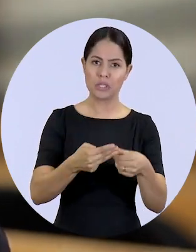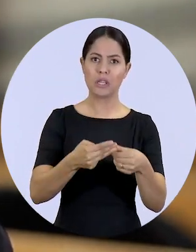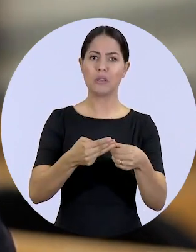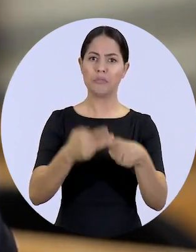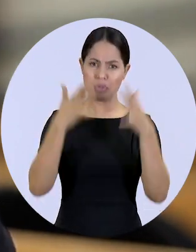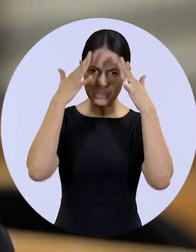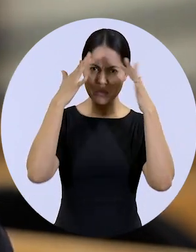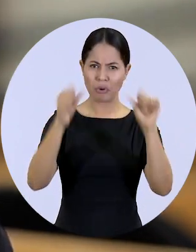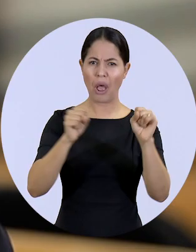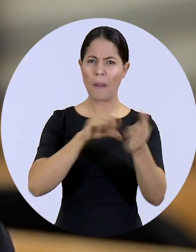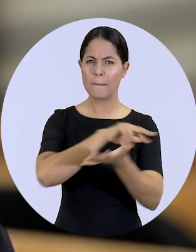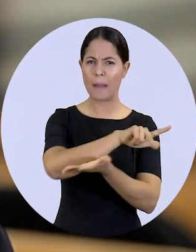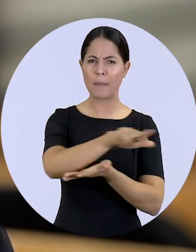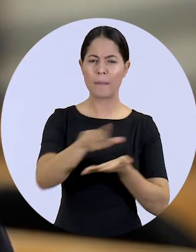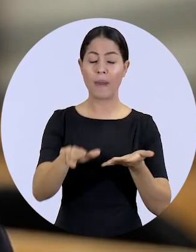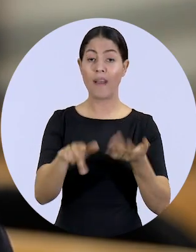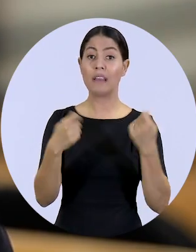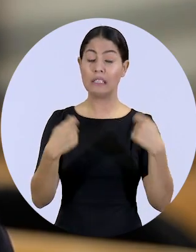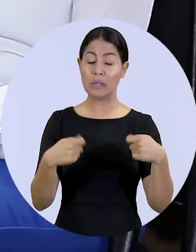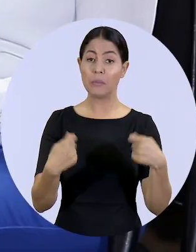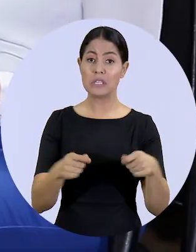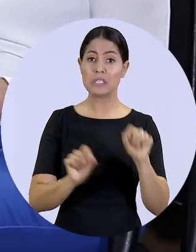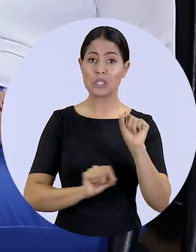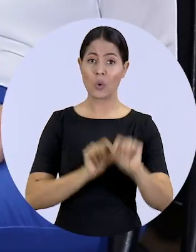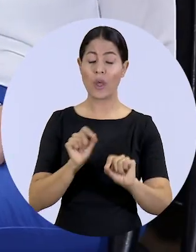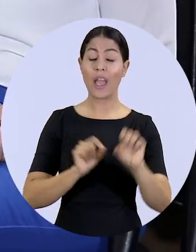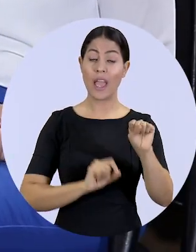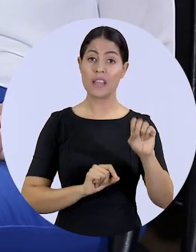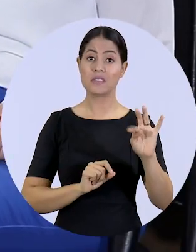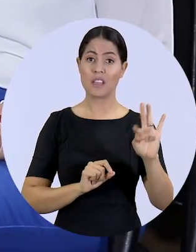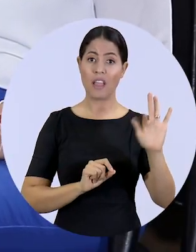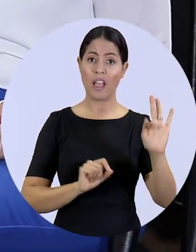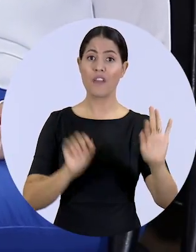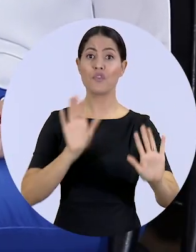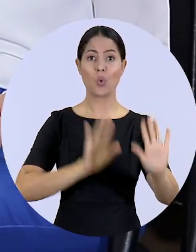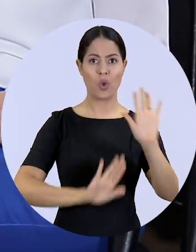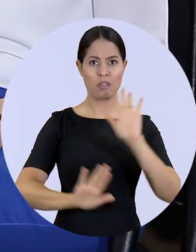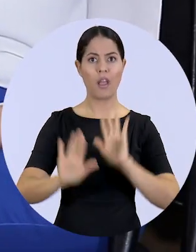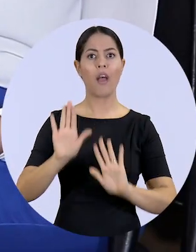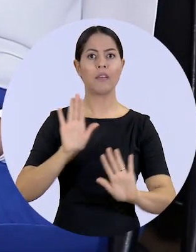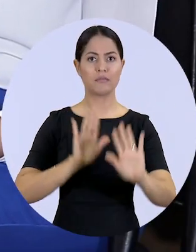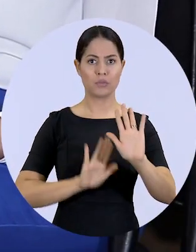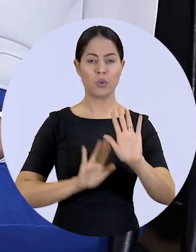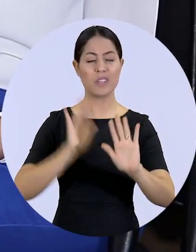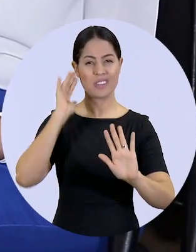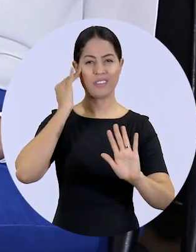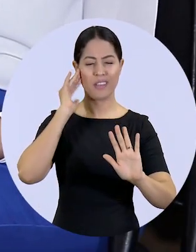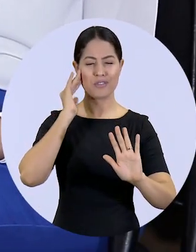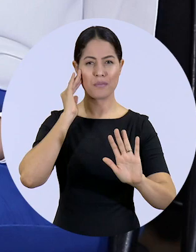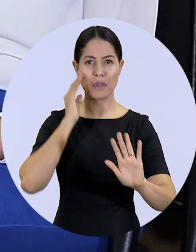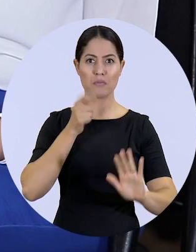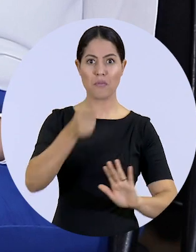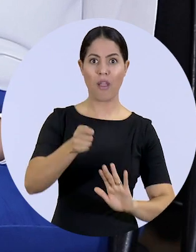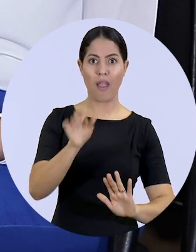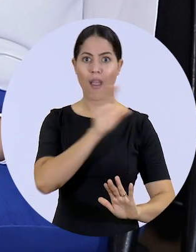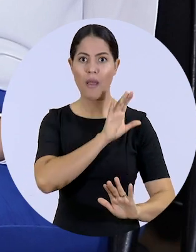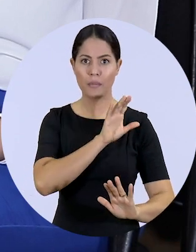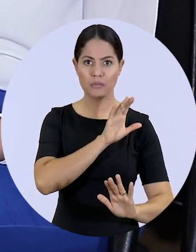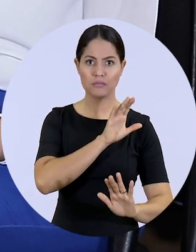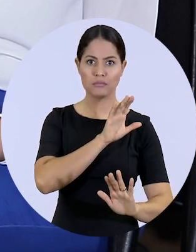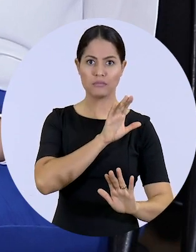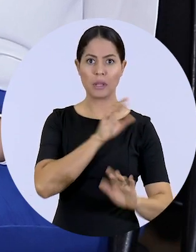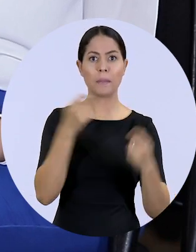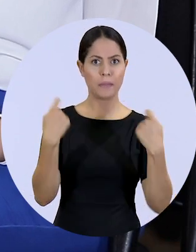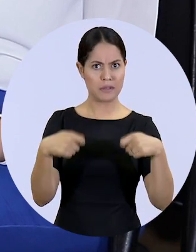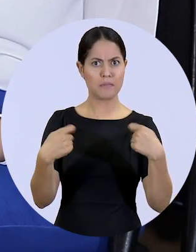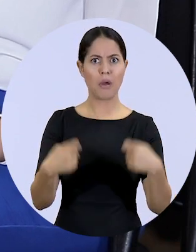todas as comarcas, em todos os tribunais. Então, tem que se tomar um cuidado muito grande com essas mudanças de entendimento muito bruscas e, mais ainda, com essas